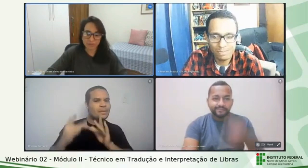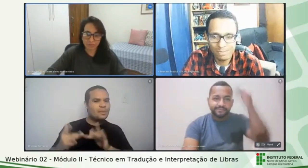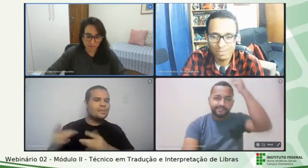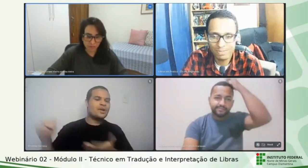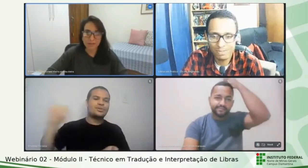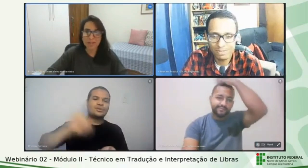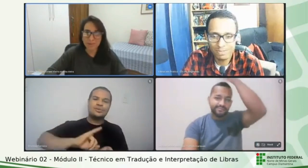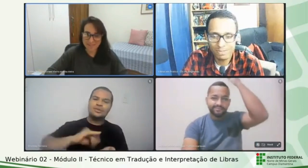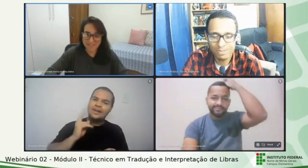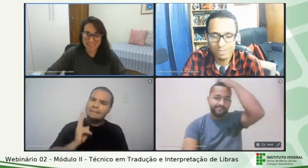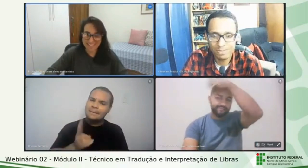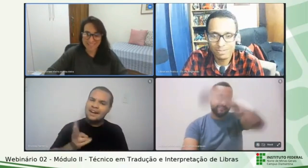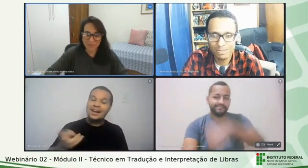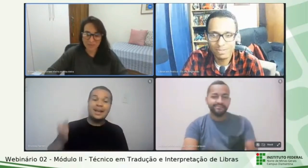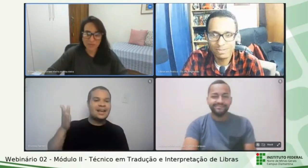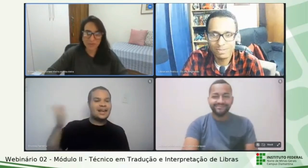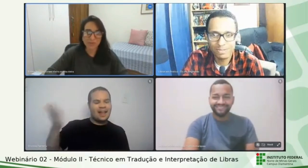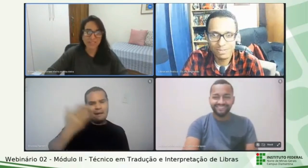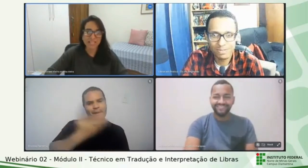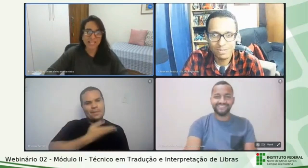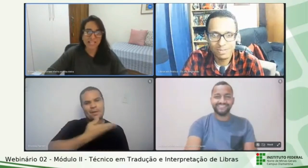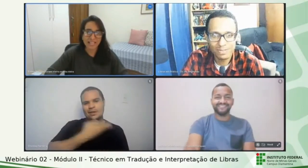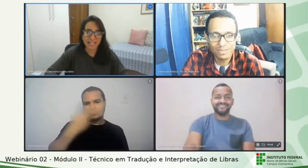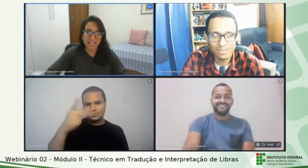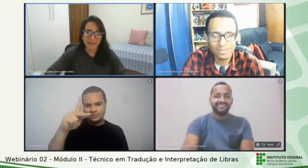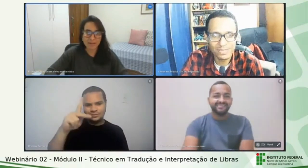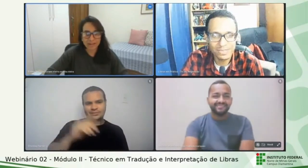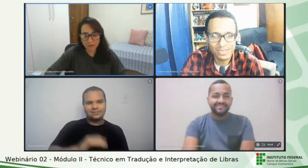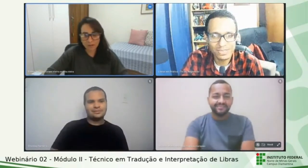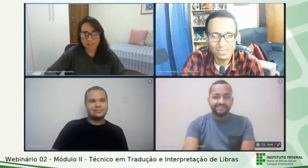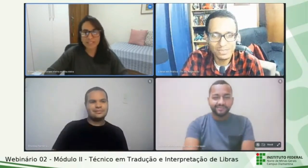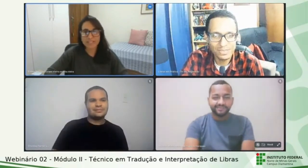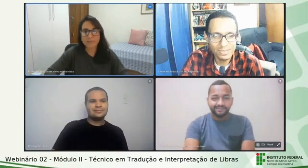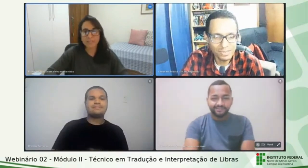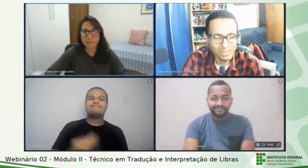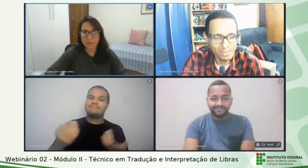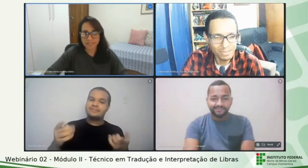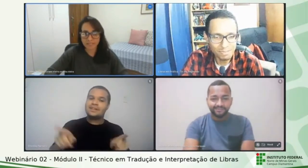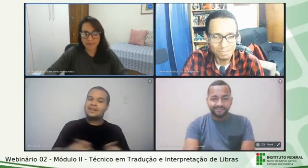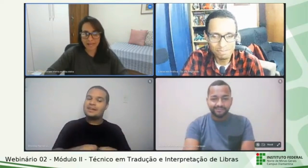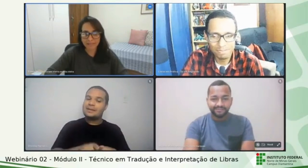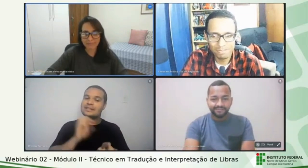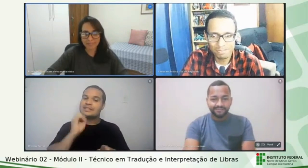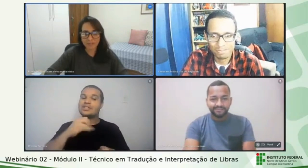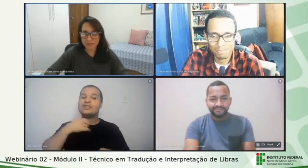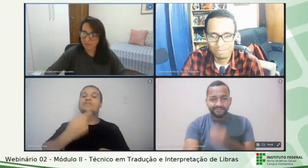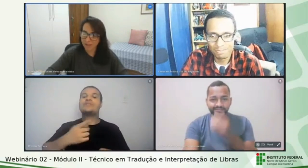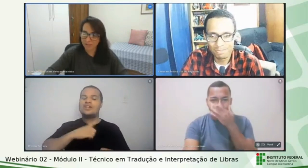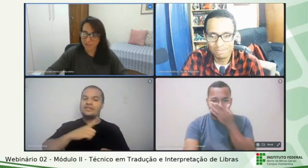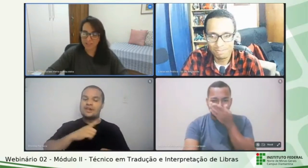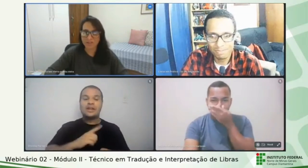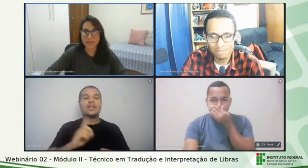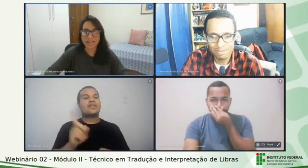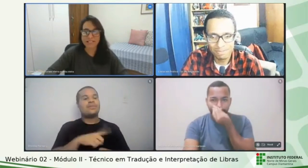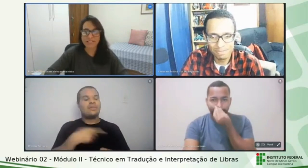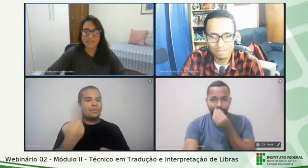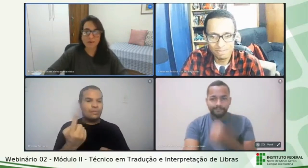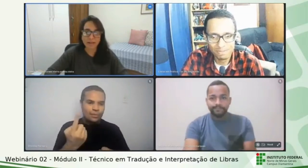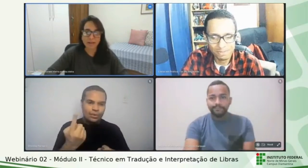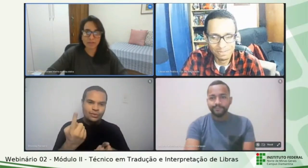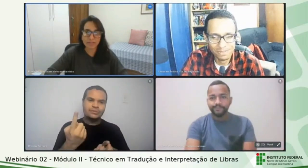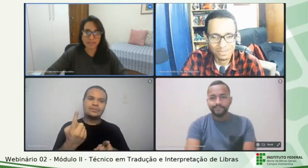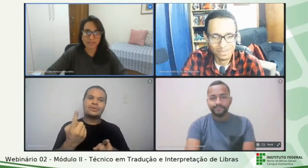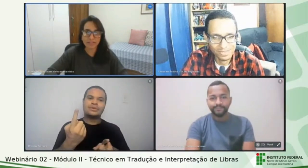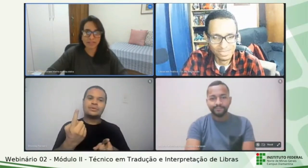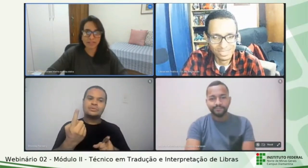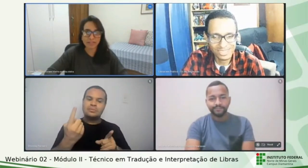é o seu melhor amigo aqui nesse curso. E qualquer dúvida, estamos à disposição lá, né? Nosso e-mail vocês já conhecem.